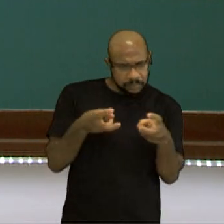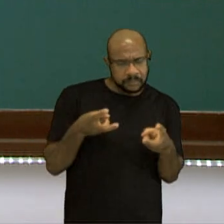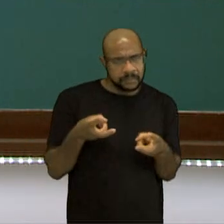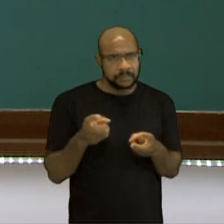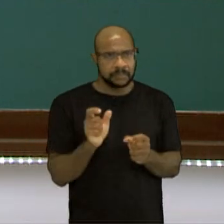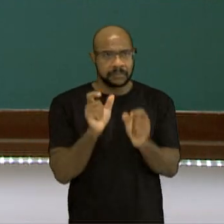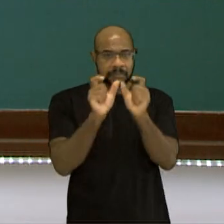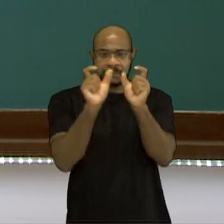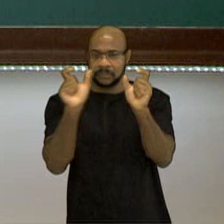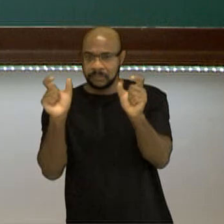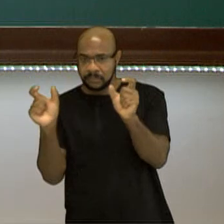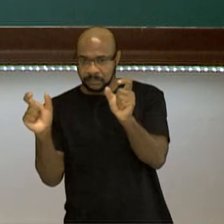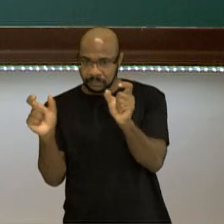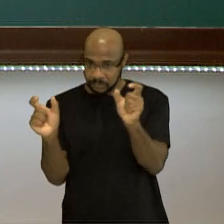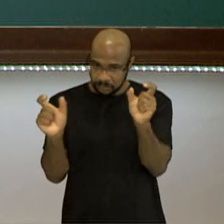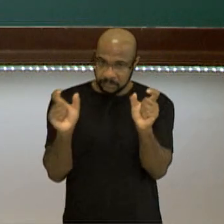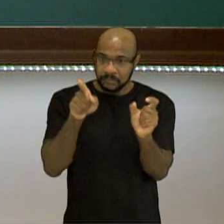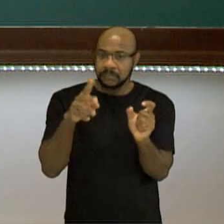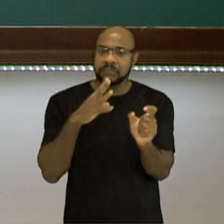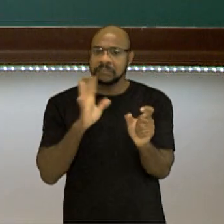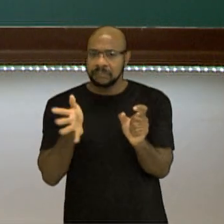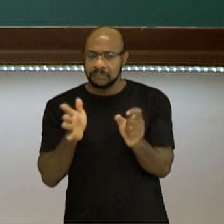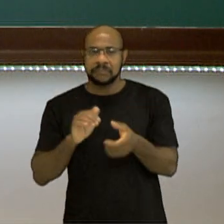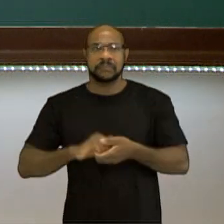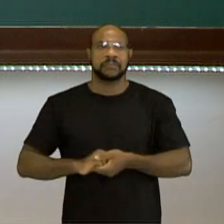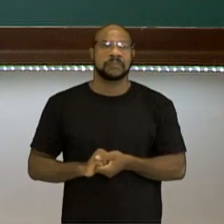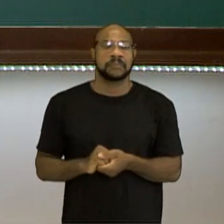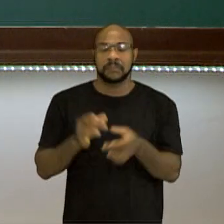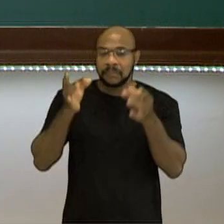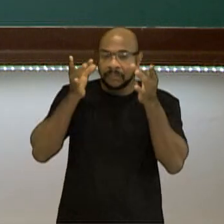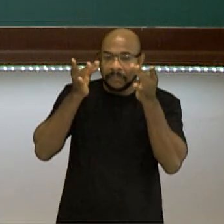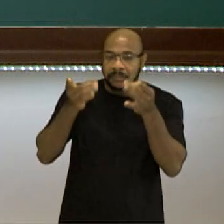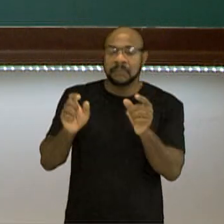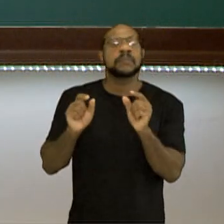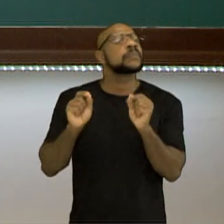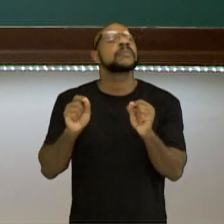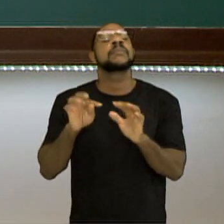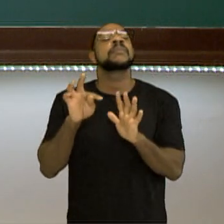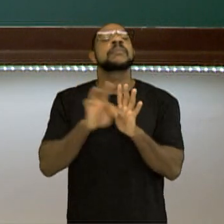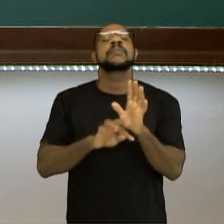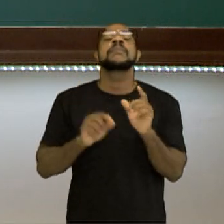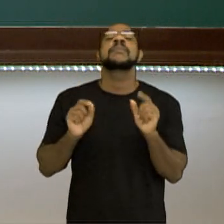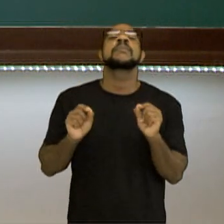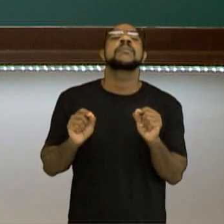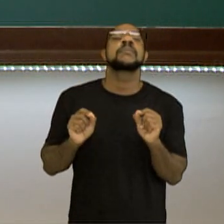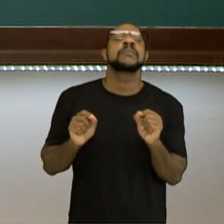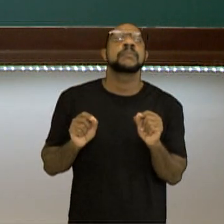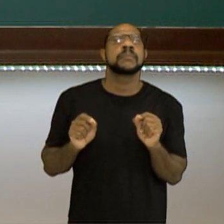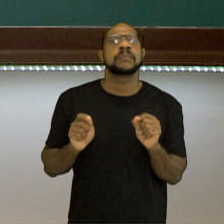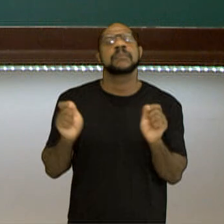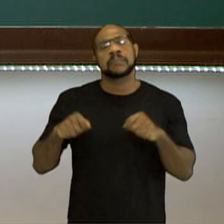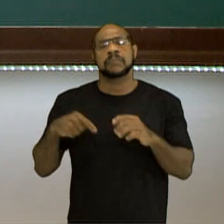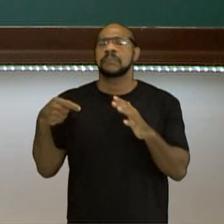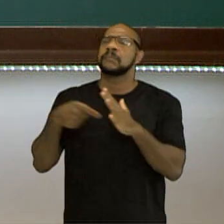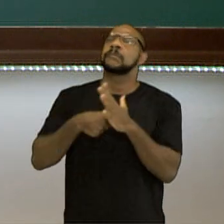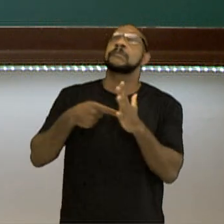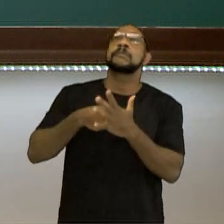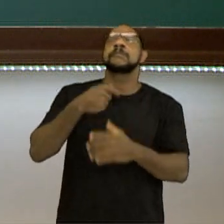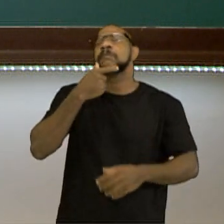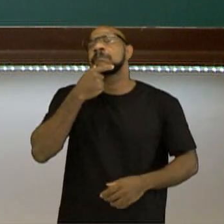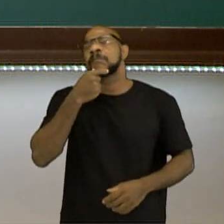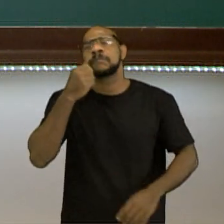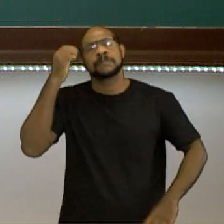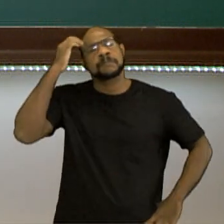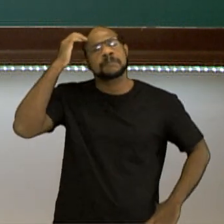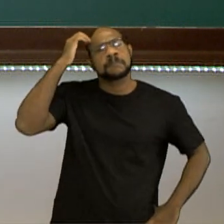as palavras que você conhece. O que eu tenho que prestar atenção nesse texto? Você pode se fazer algumas perguntas, como por